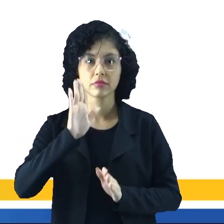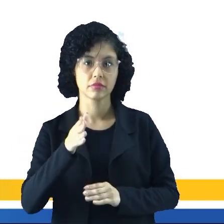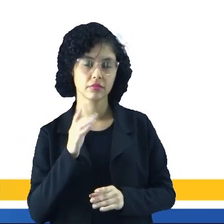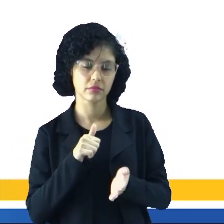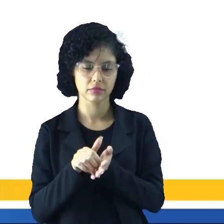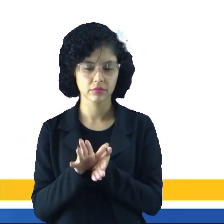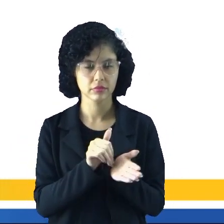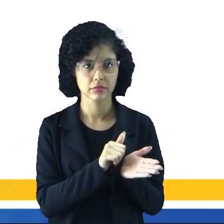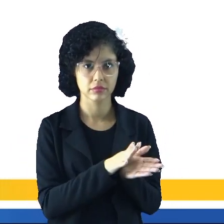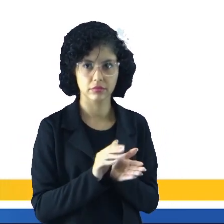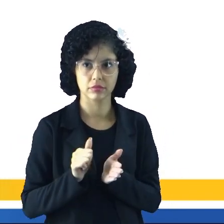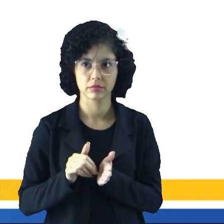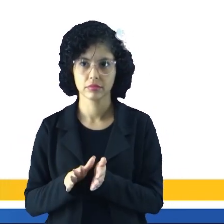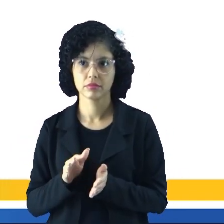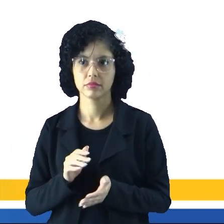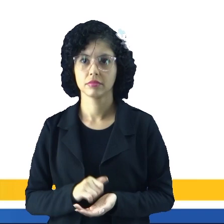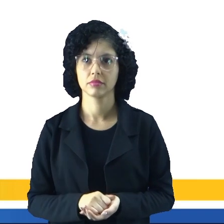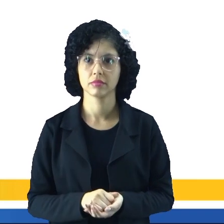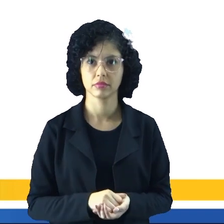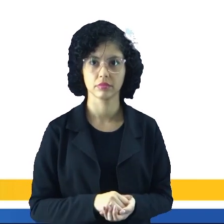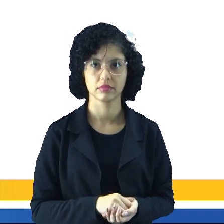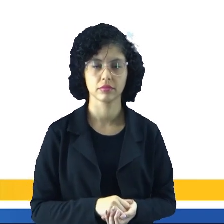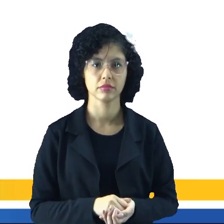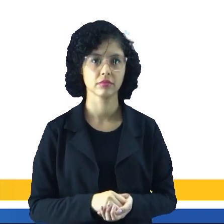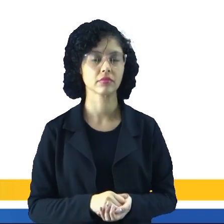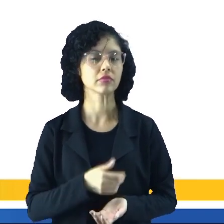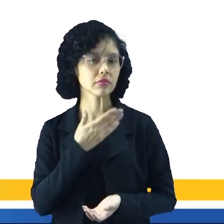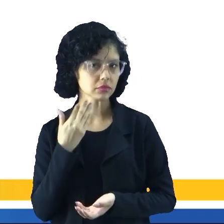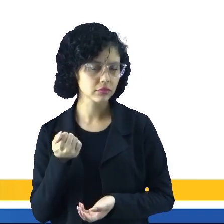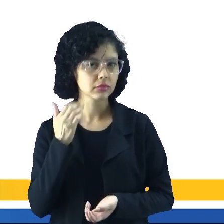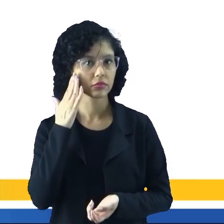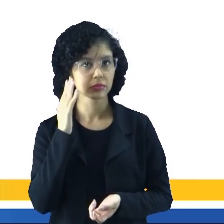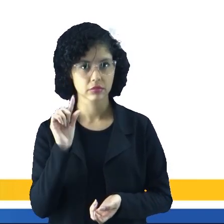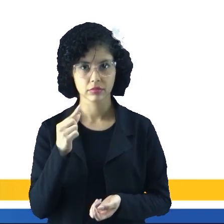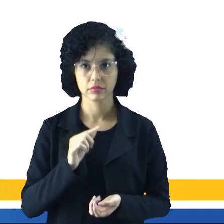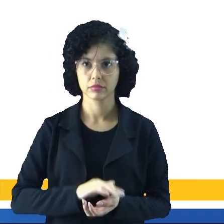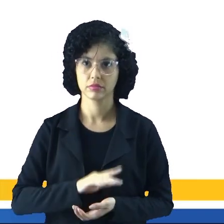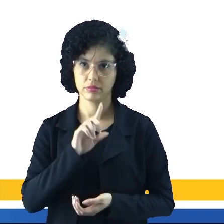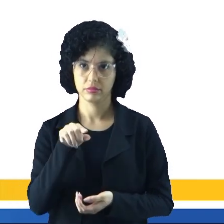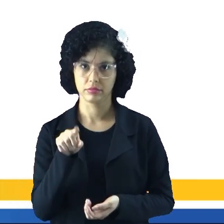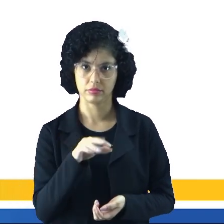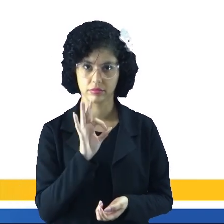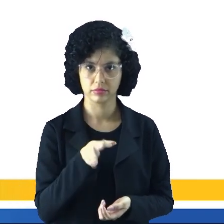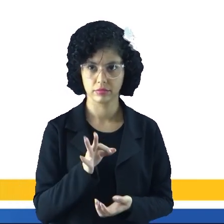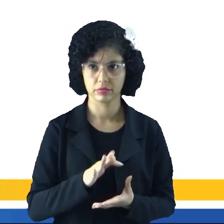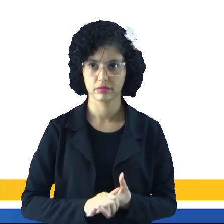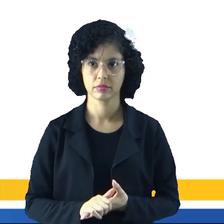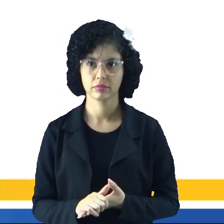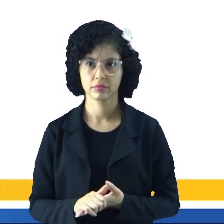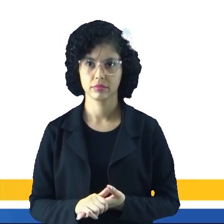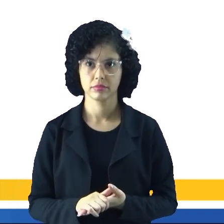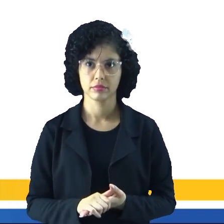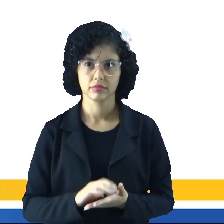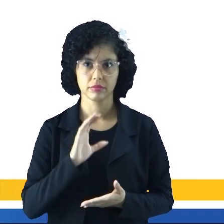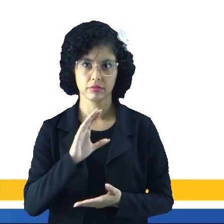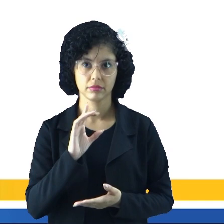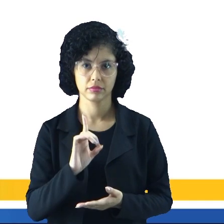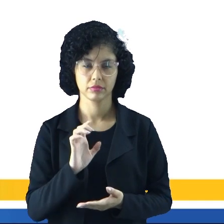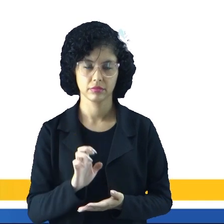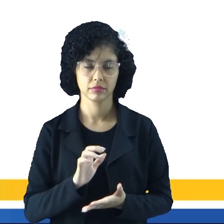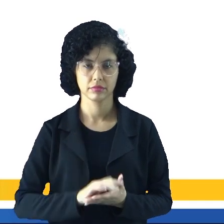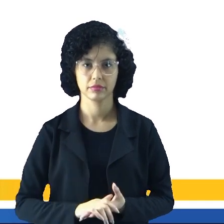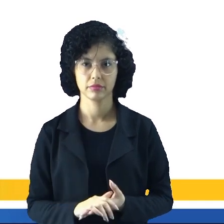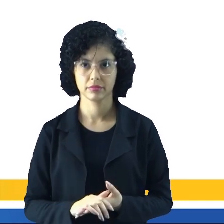vai eliminando as alternativas e vai ficando poucos para a gente poder marcar, certo? Aí ficou a letra C,